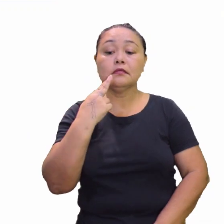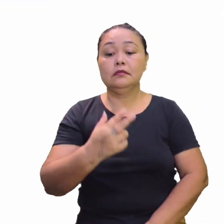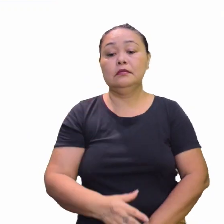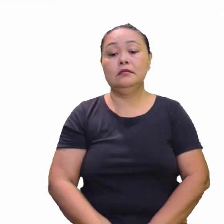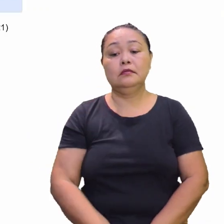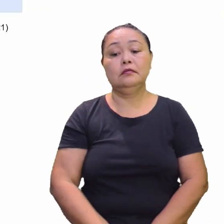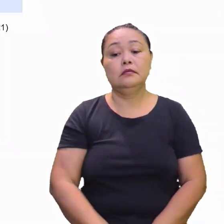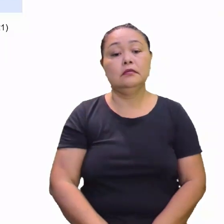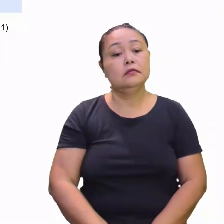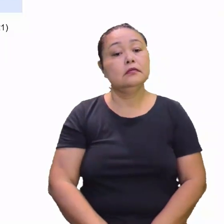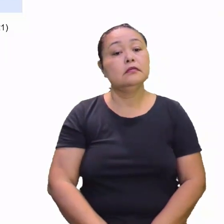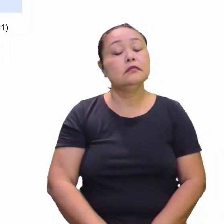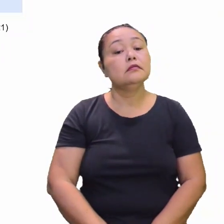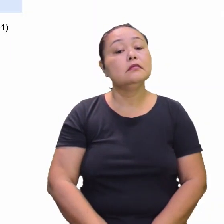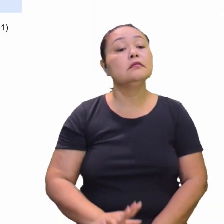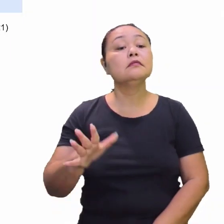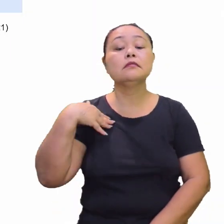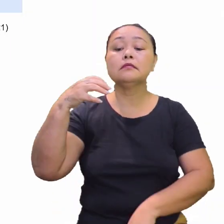rondoniense.